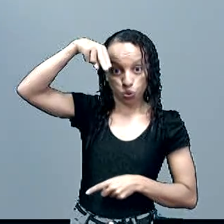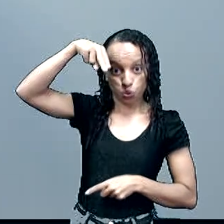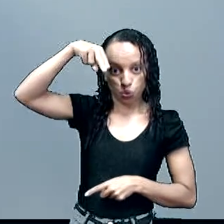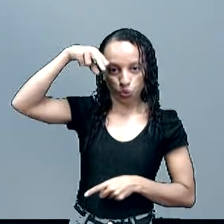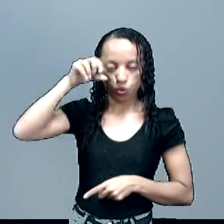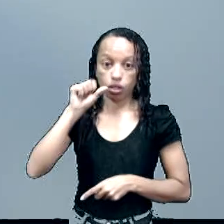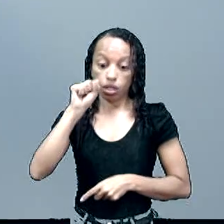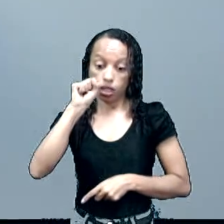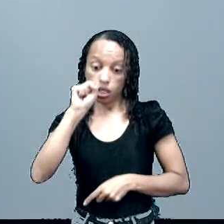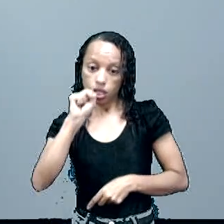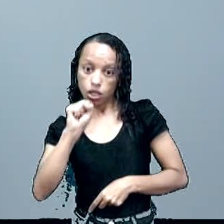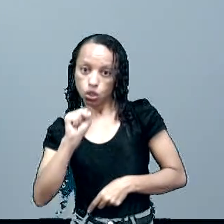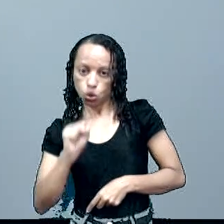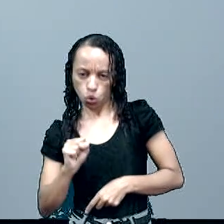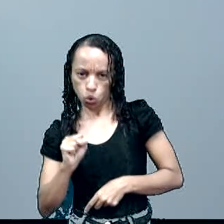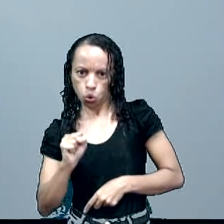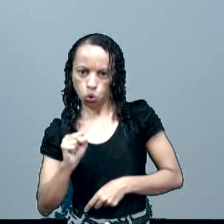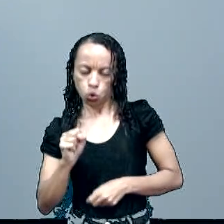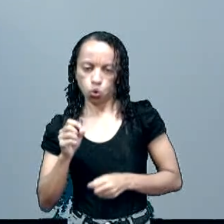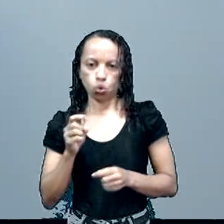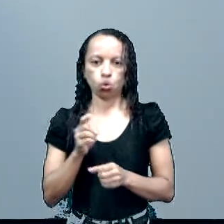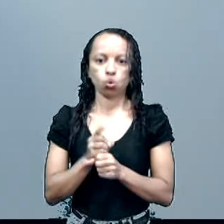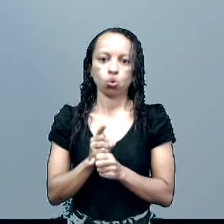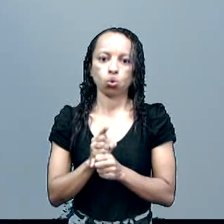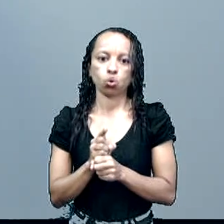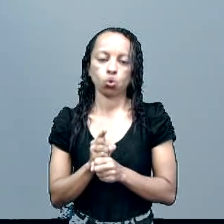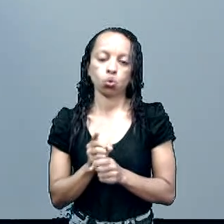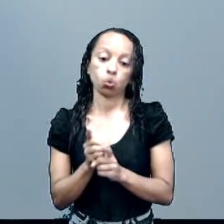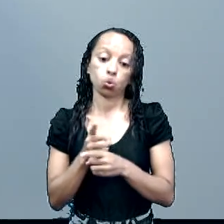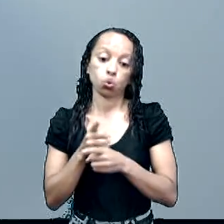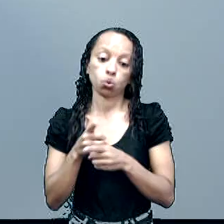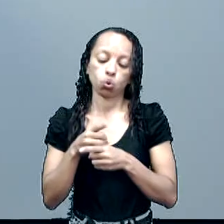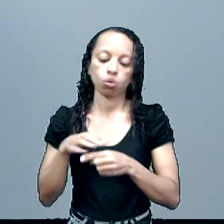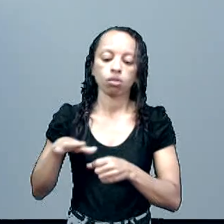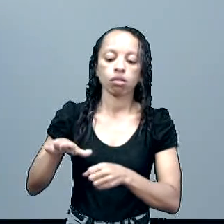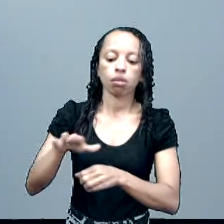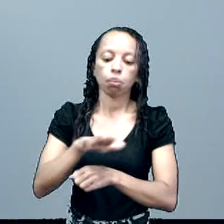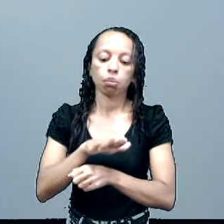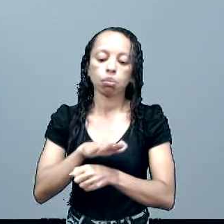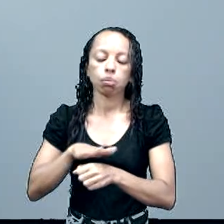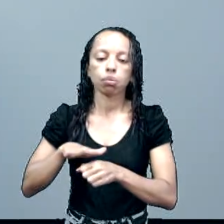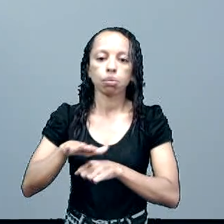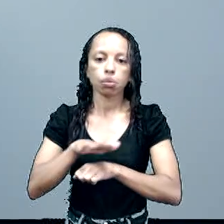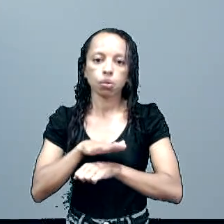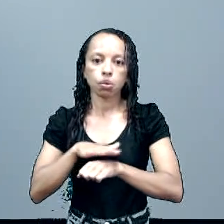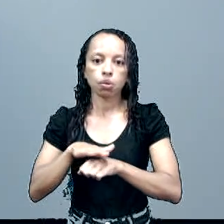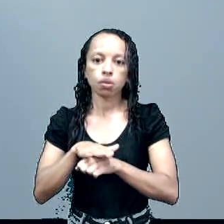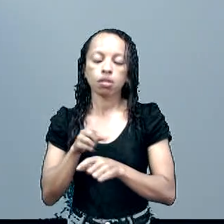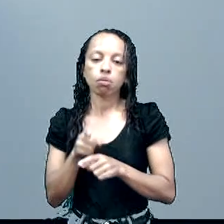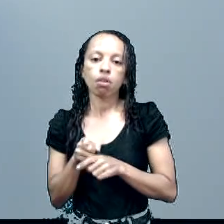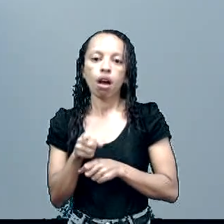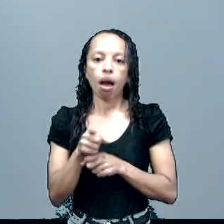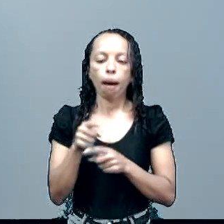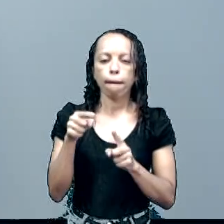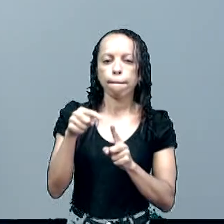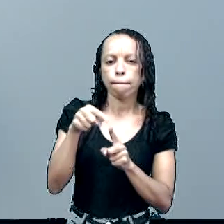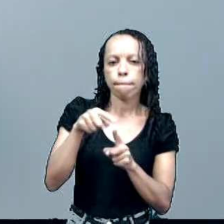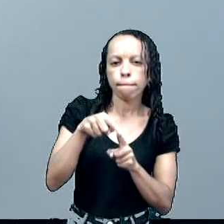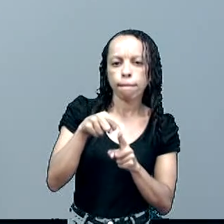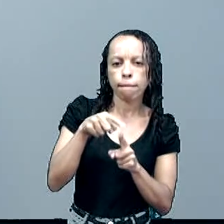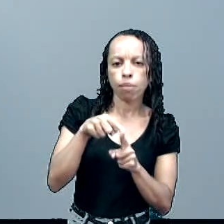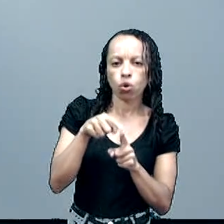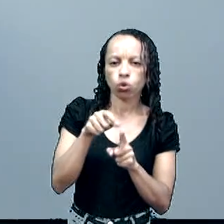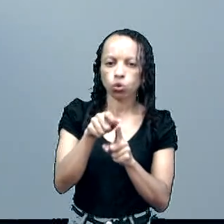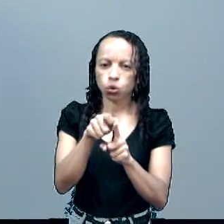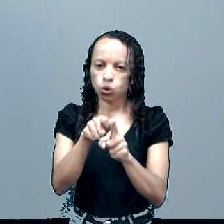tá E ela é montadas a rosa dos ventos e a ponta né uma das pontas da agulha